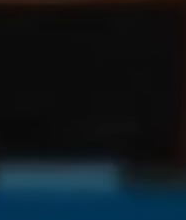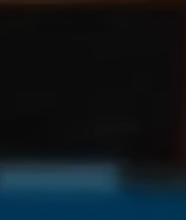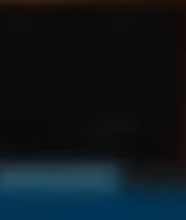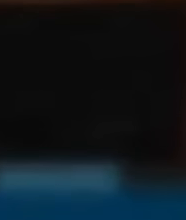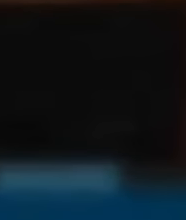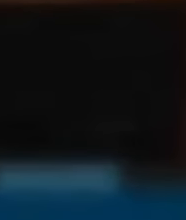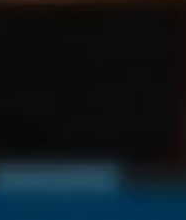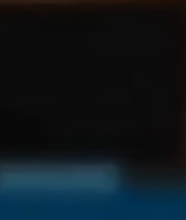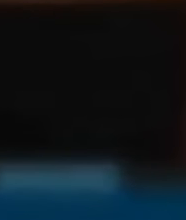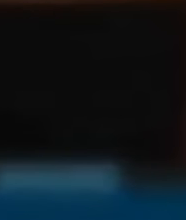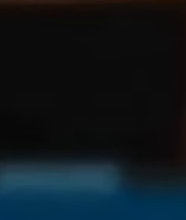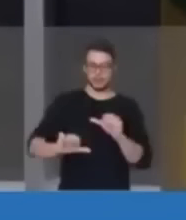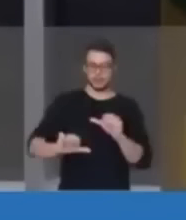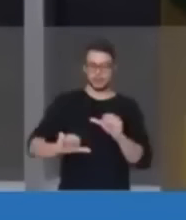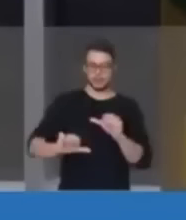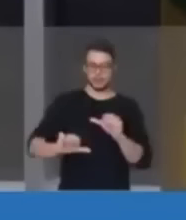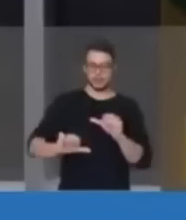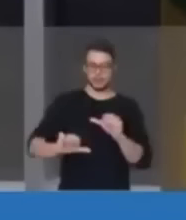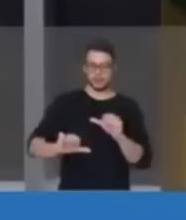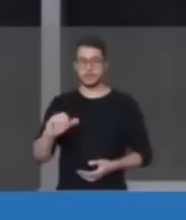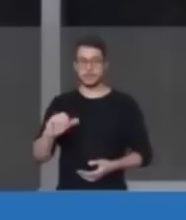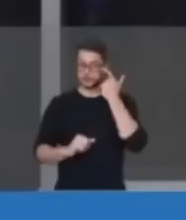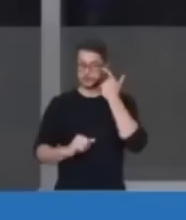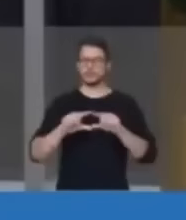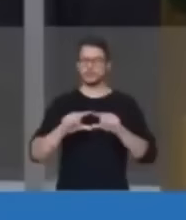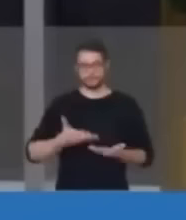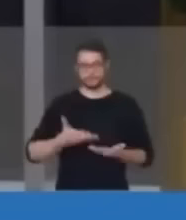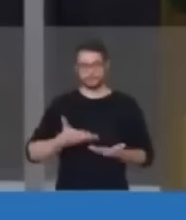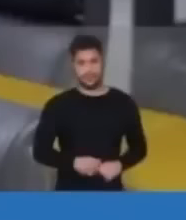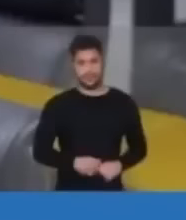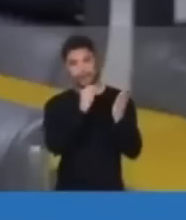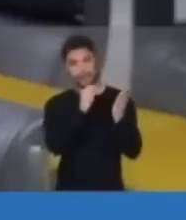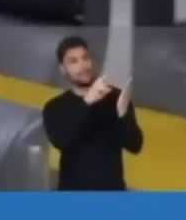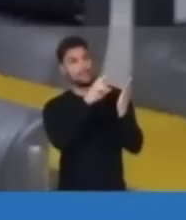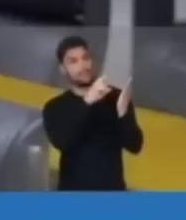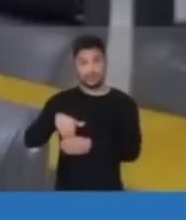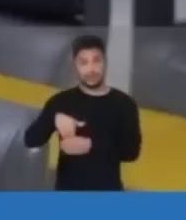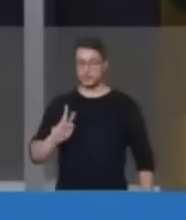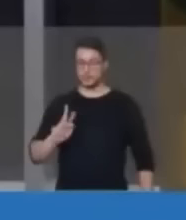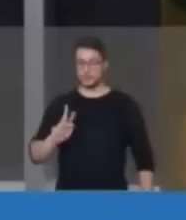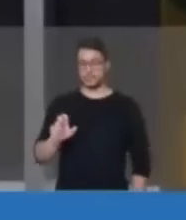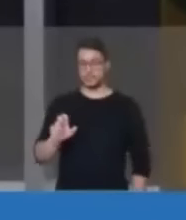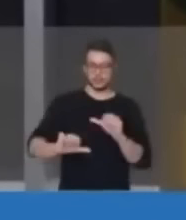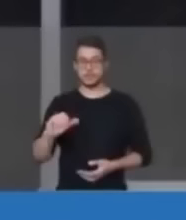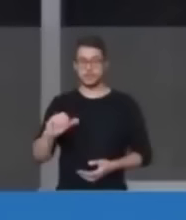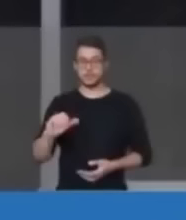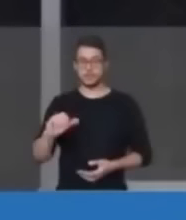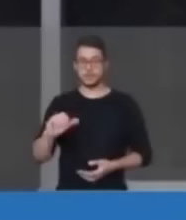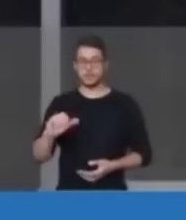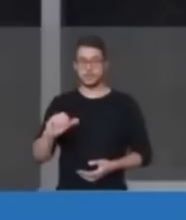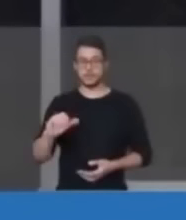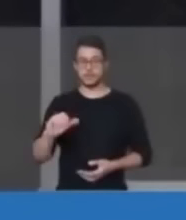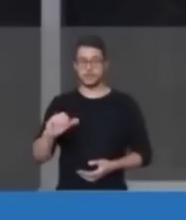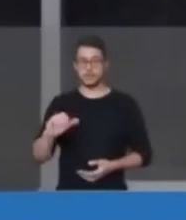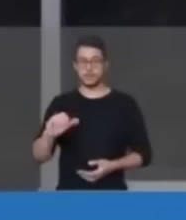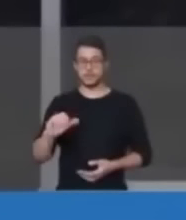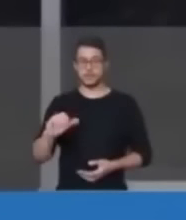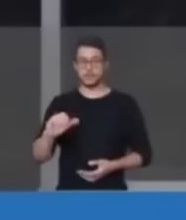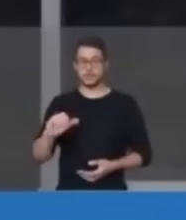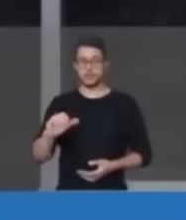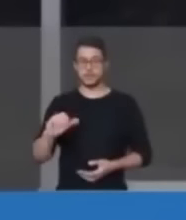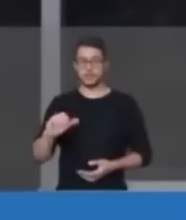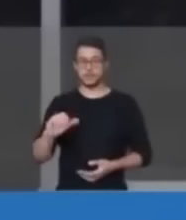da eu vi tá Rogério corr dentro disso aqui que o Rogério corr tirei da ponta até